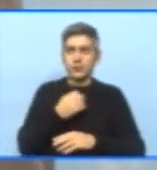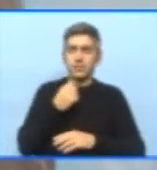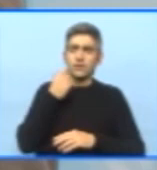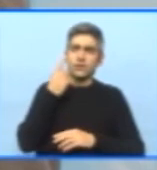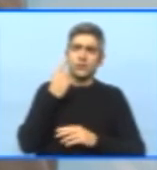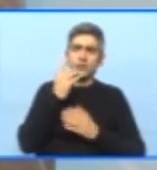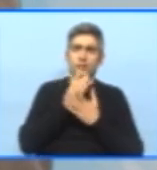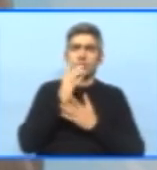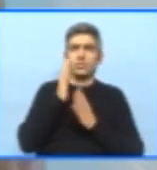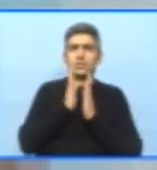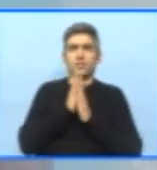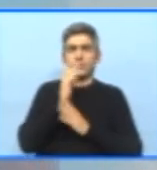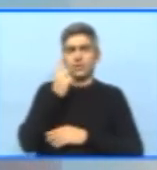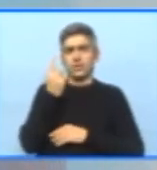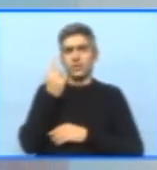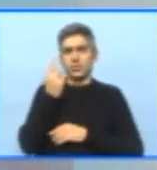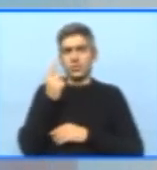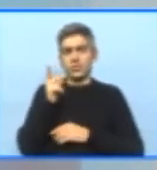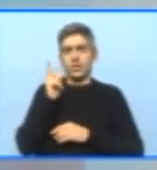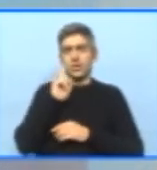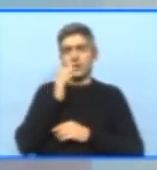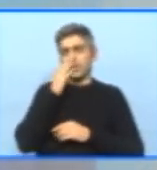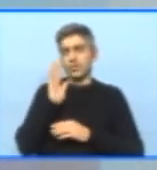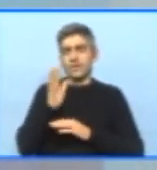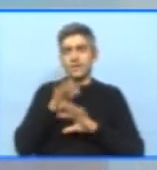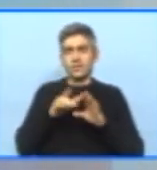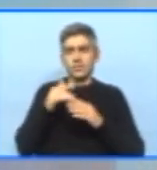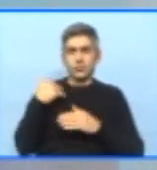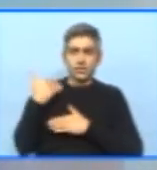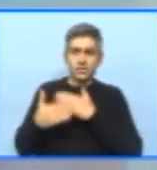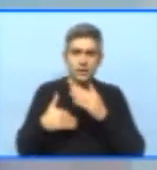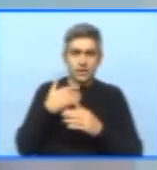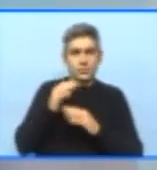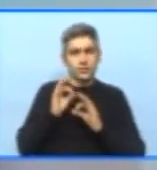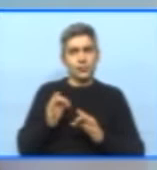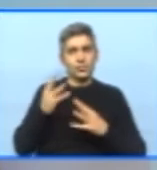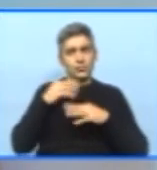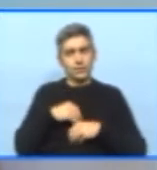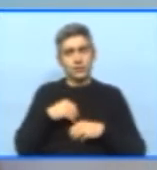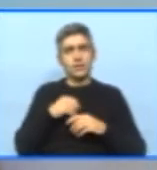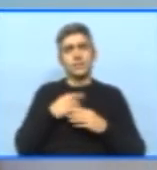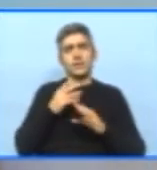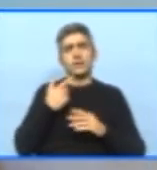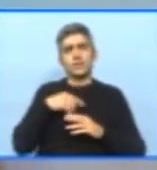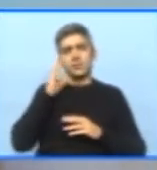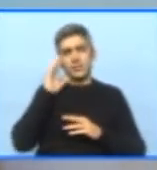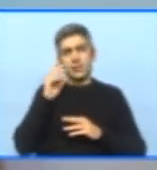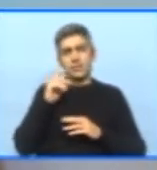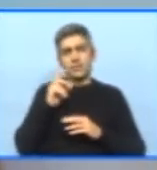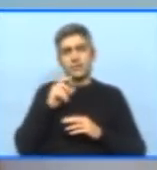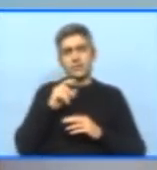é, ela aparentemente já fez este processo todo. Na verdade, nós sabemos que este processo dá-se